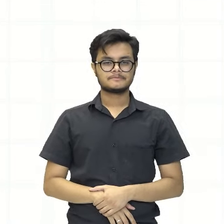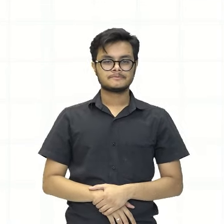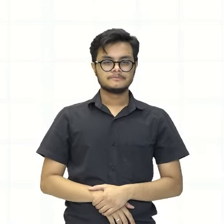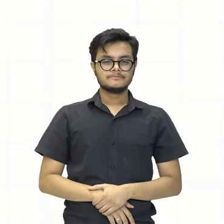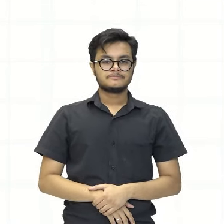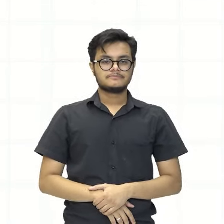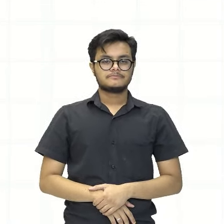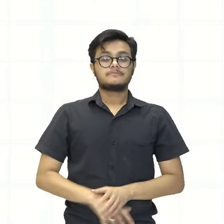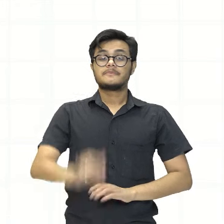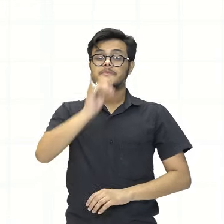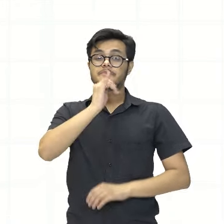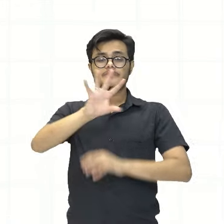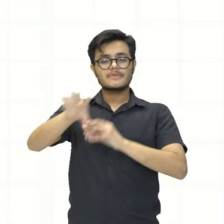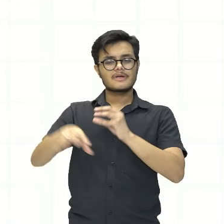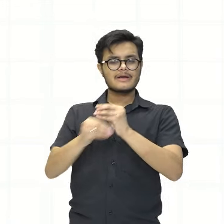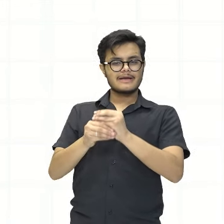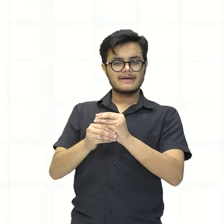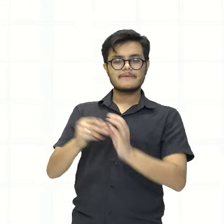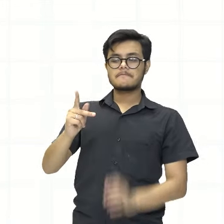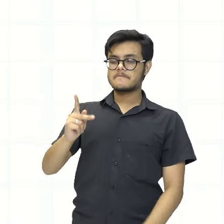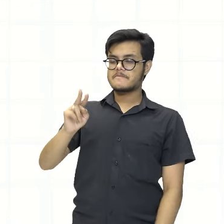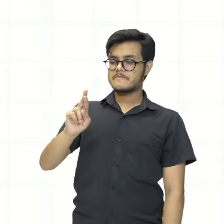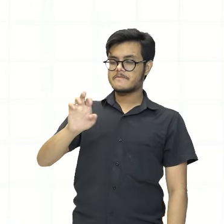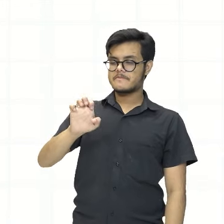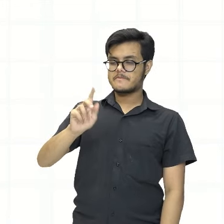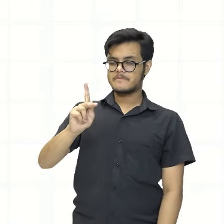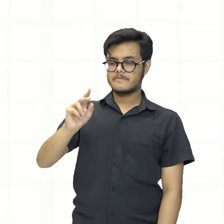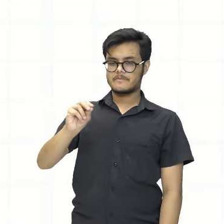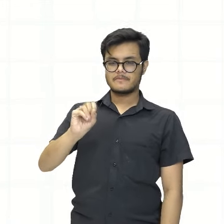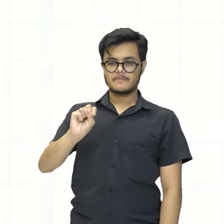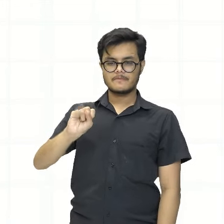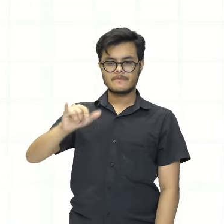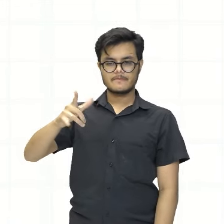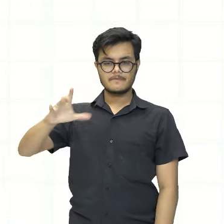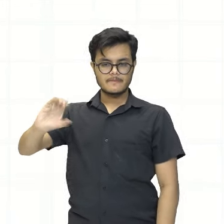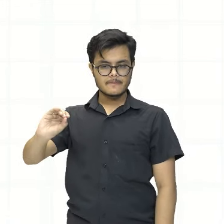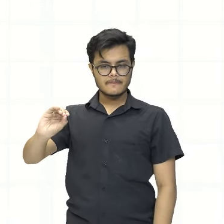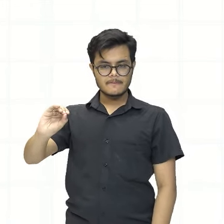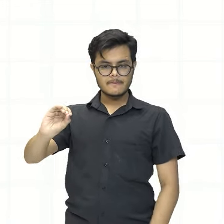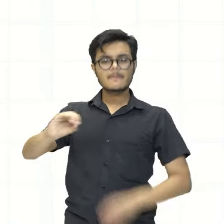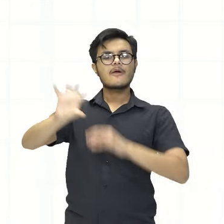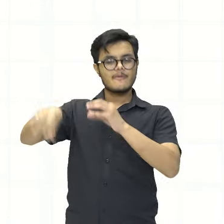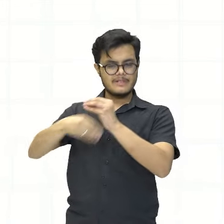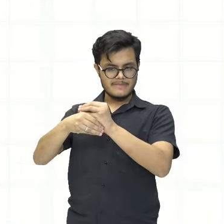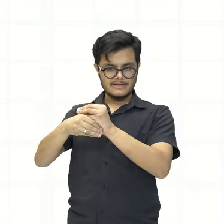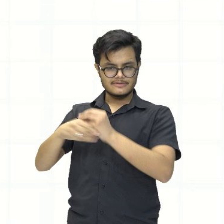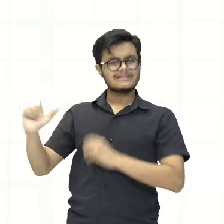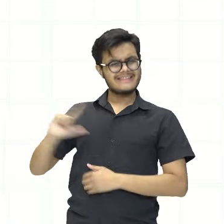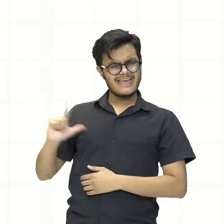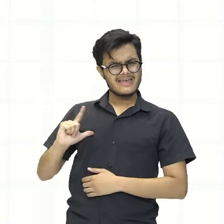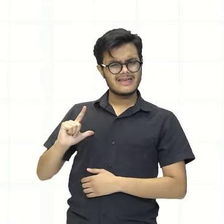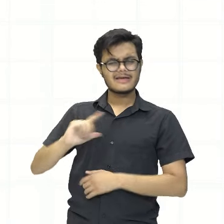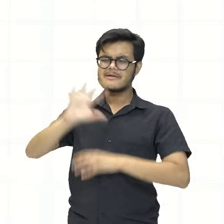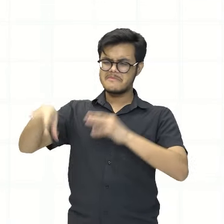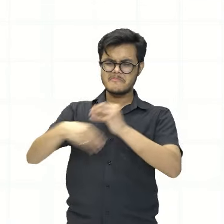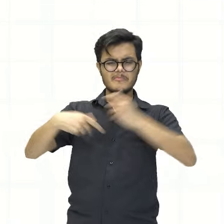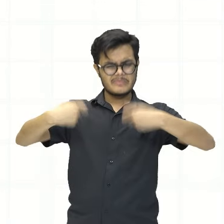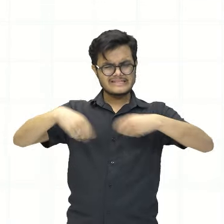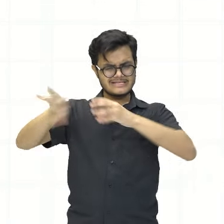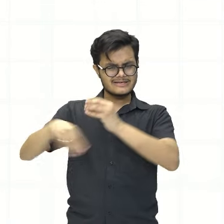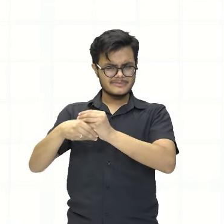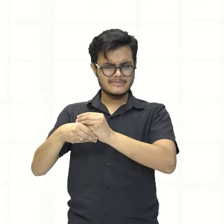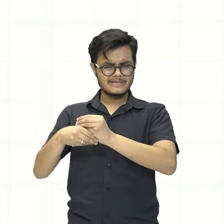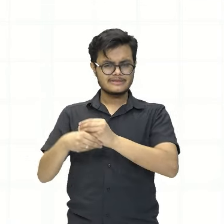tem preposição quando a gente fala em tem preposição estamos falando so sobre o complemento Ok